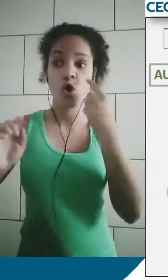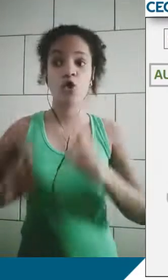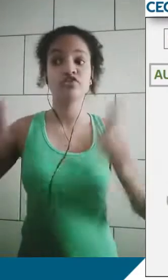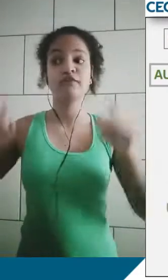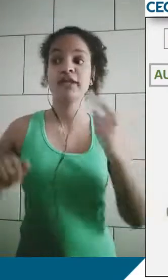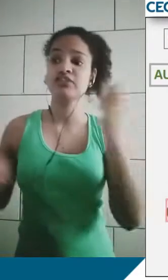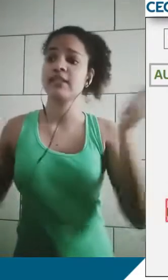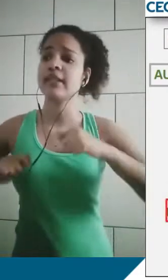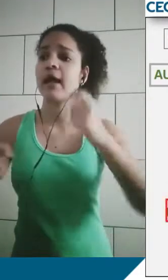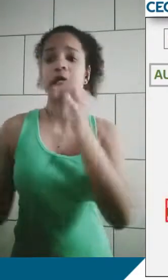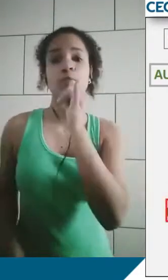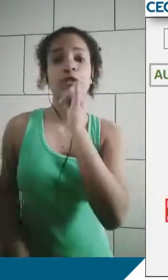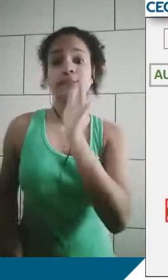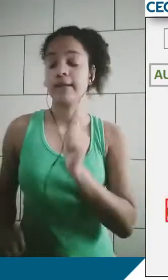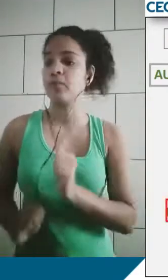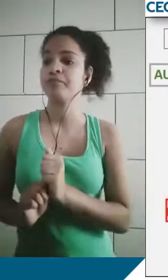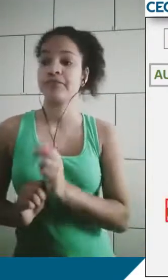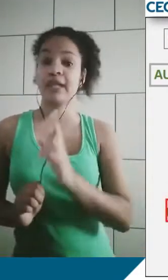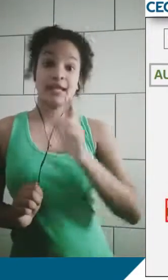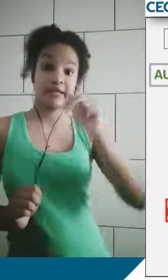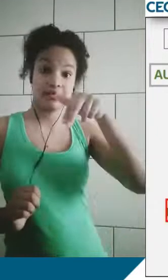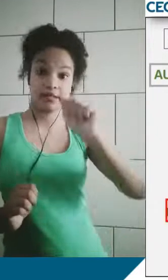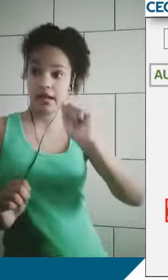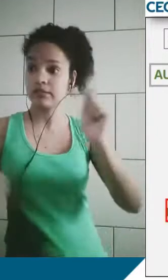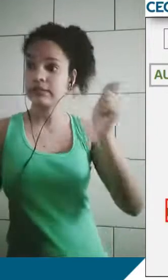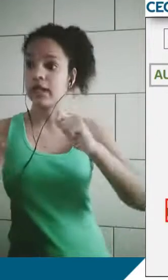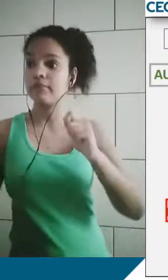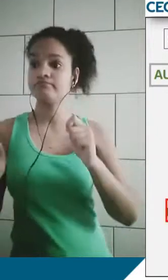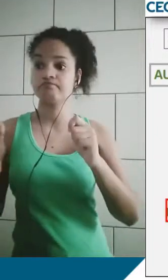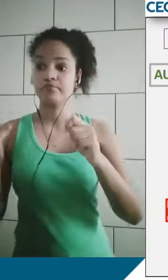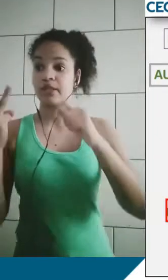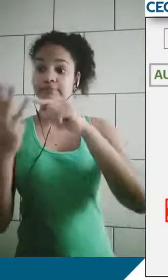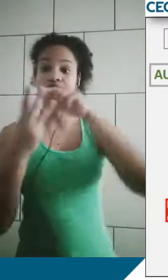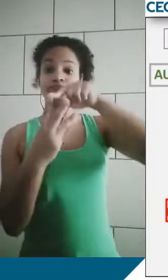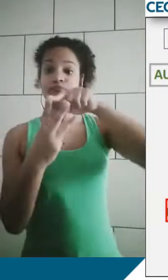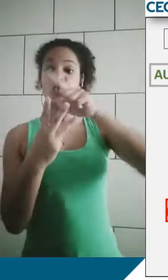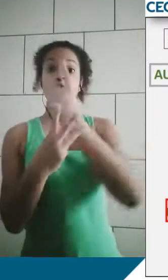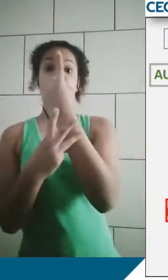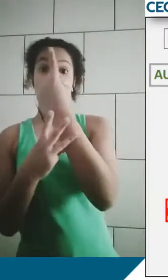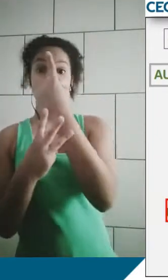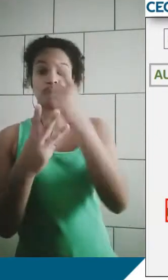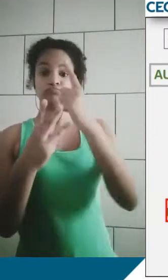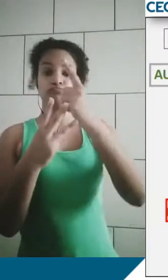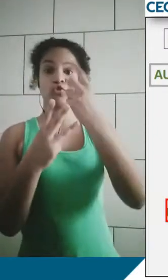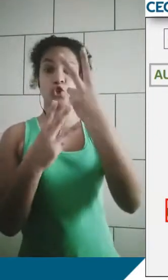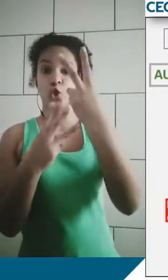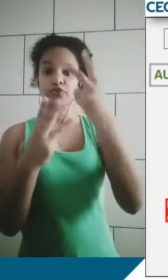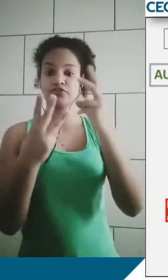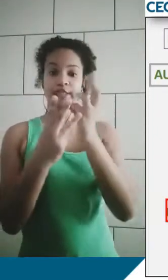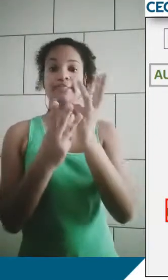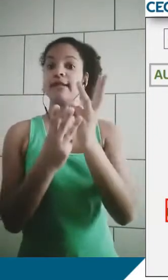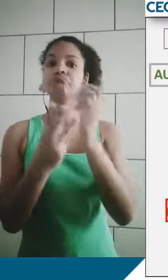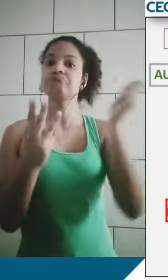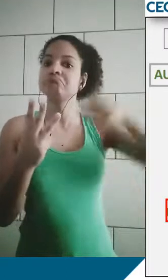formado, por exemplo, um RNA contendo os esons 1, 2 e 3. Ou